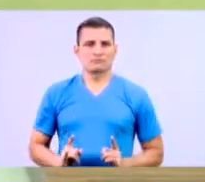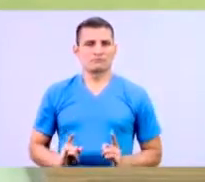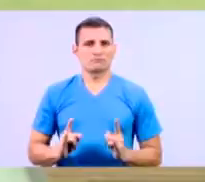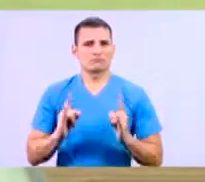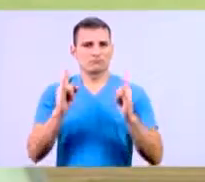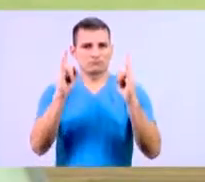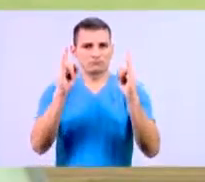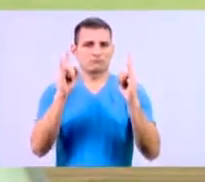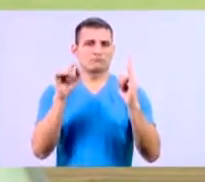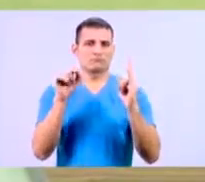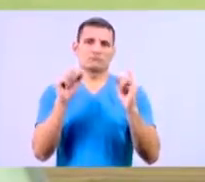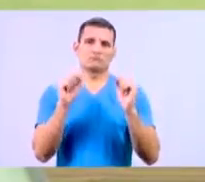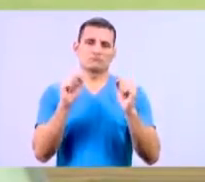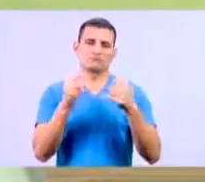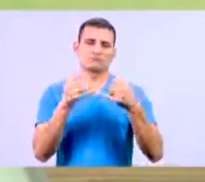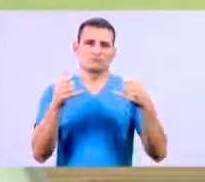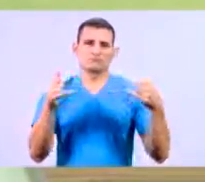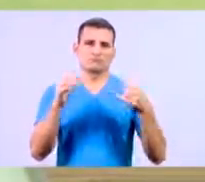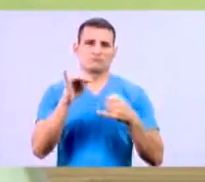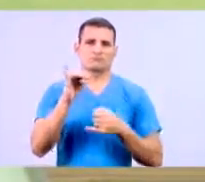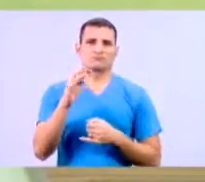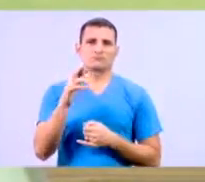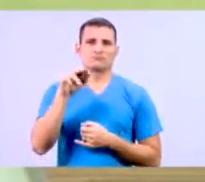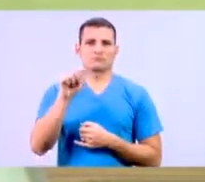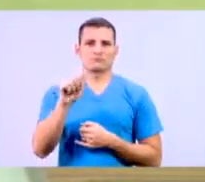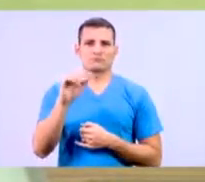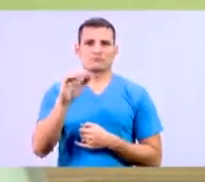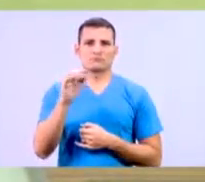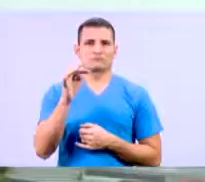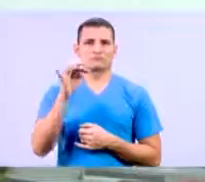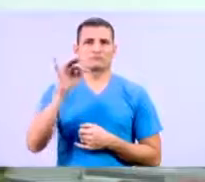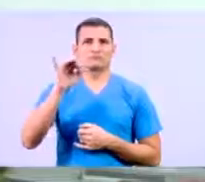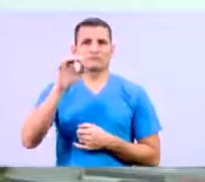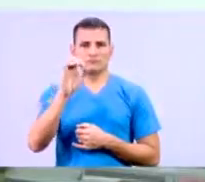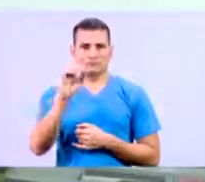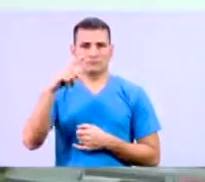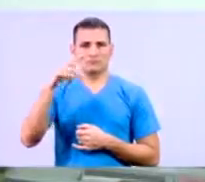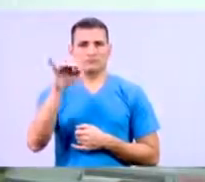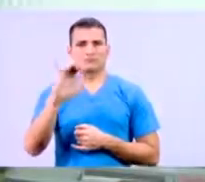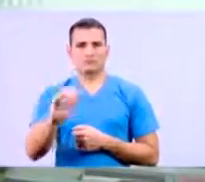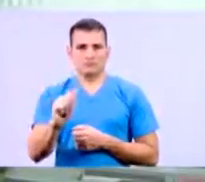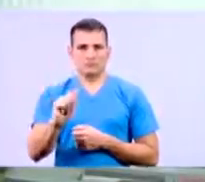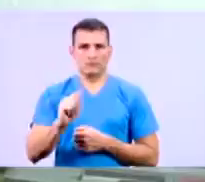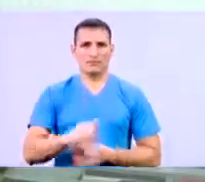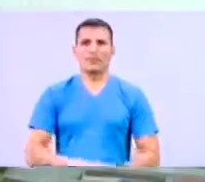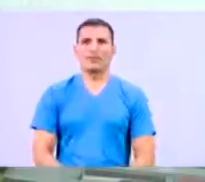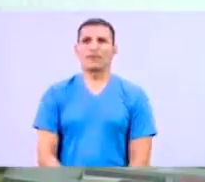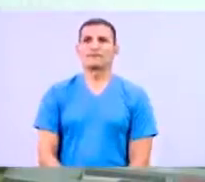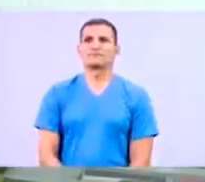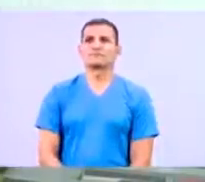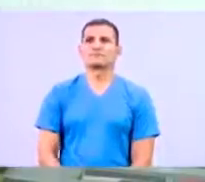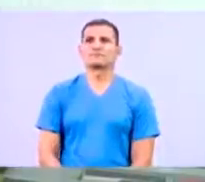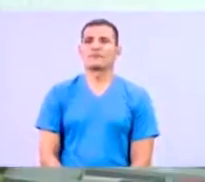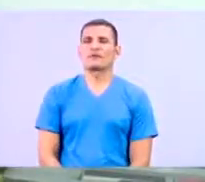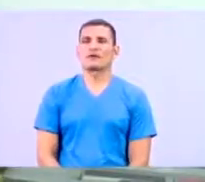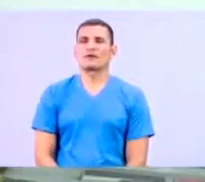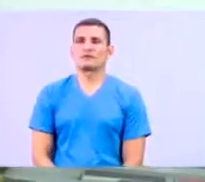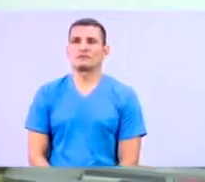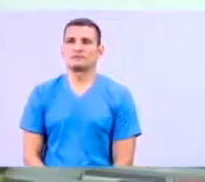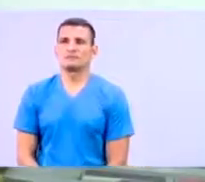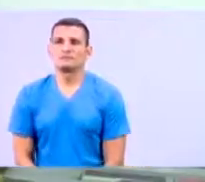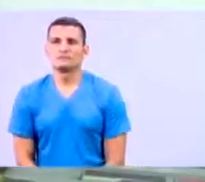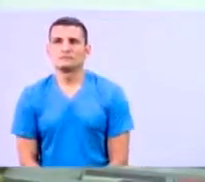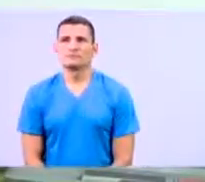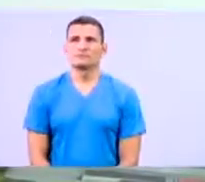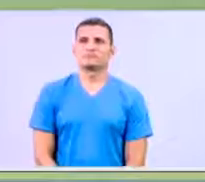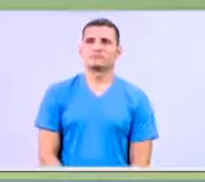usar cabos de fibra ótica para interconectar esses prédios. Perfeito. Bom, então agora vamos continuar com os outros